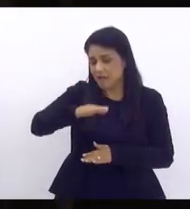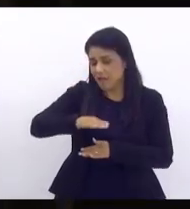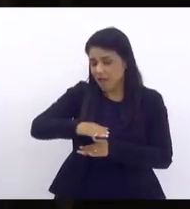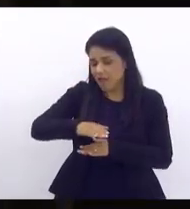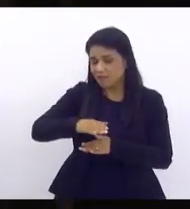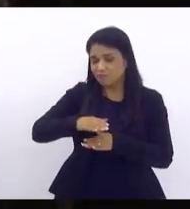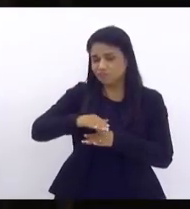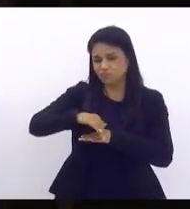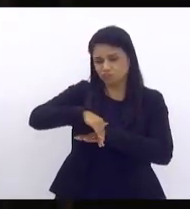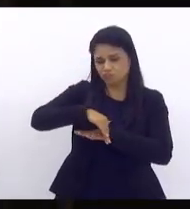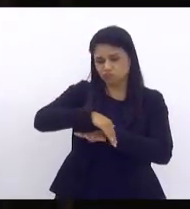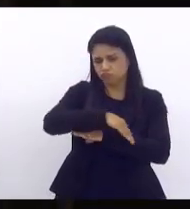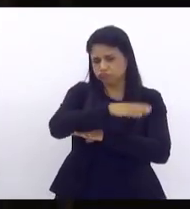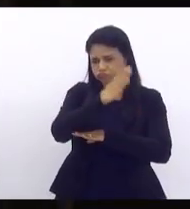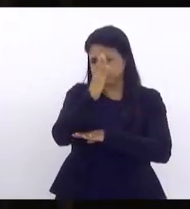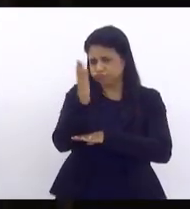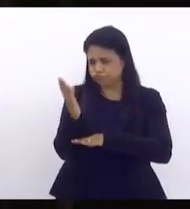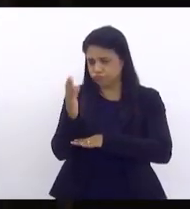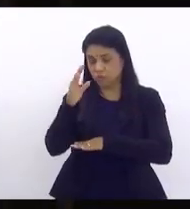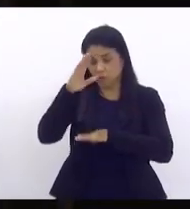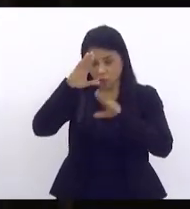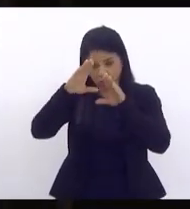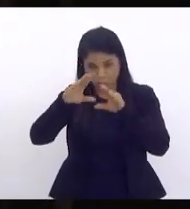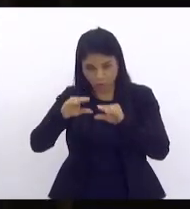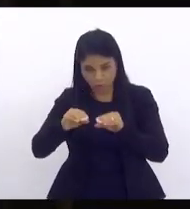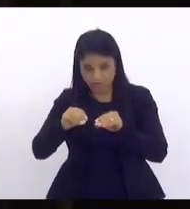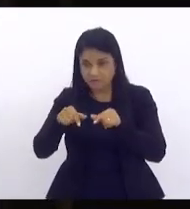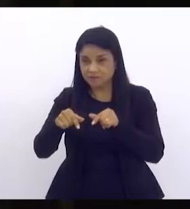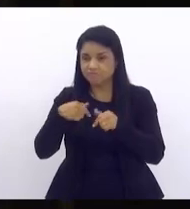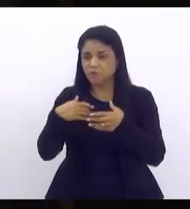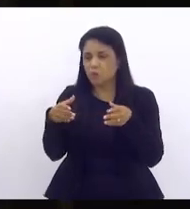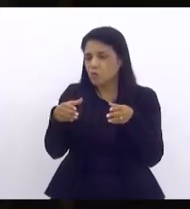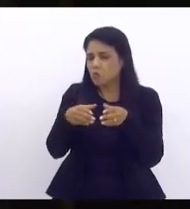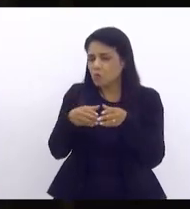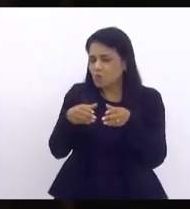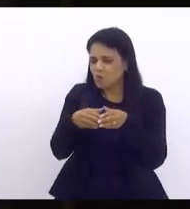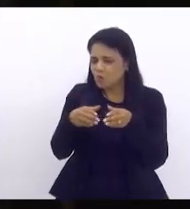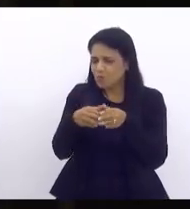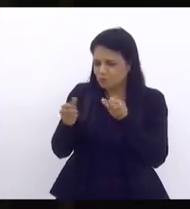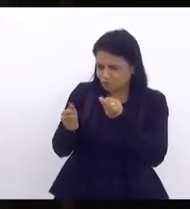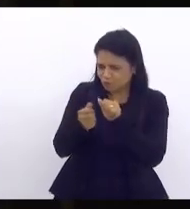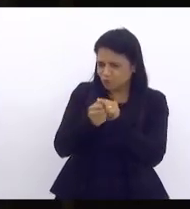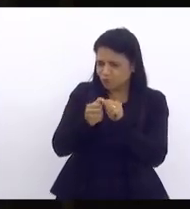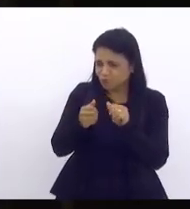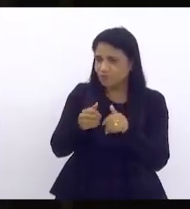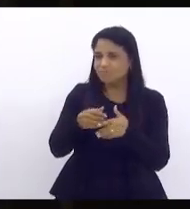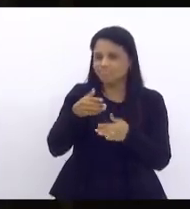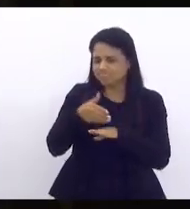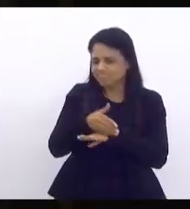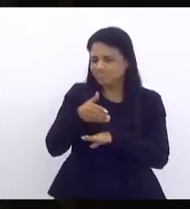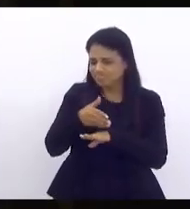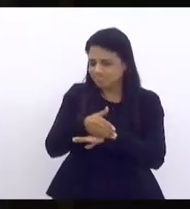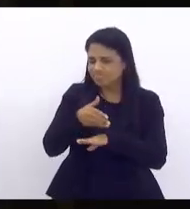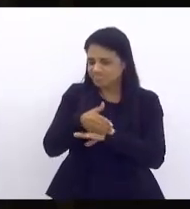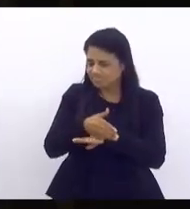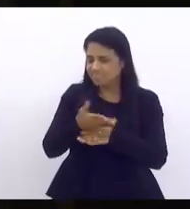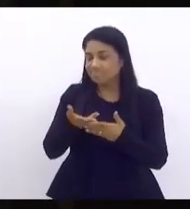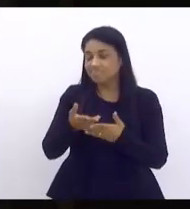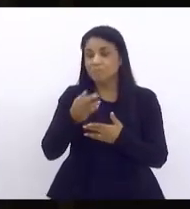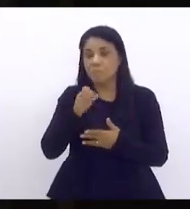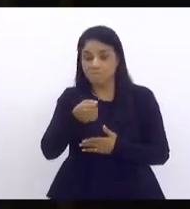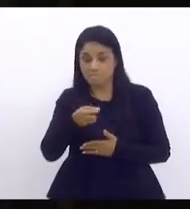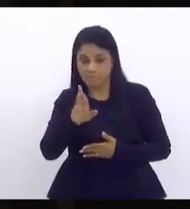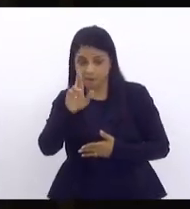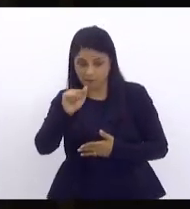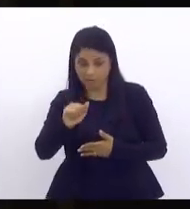a noite toda, né? Aquele grupo que vai, quando a gente vê, a